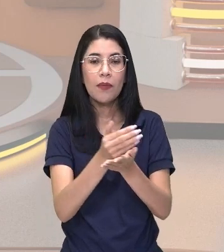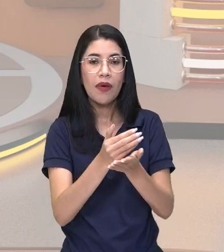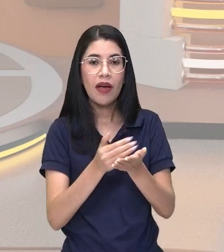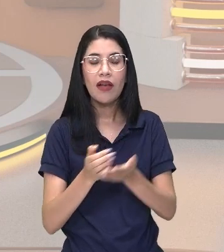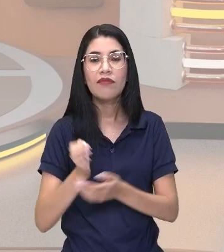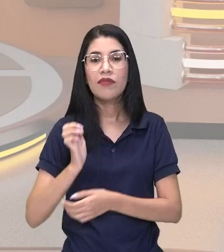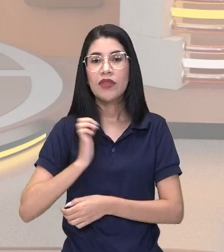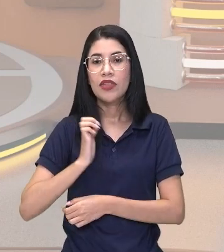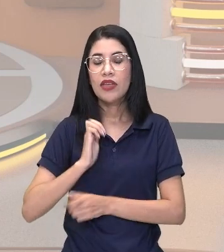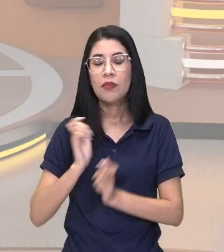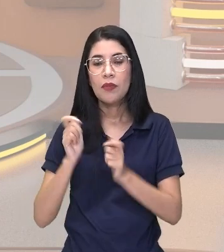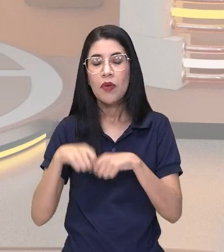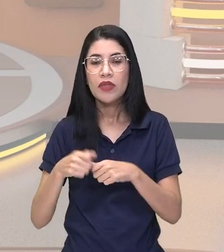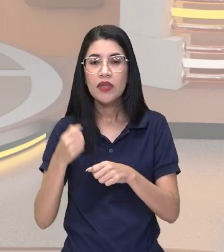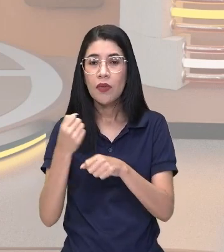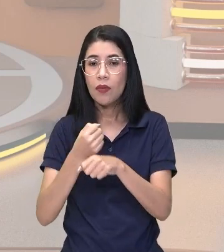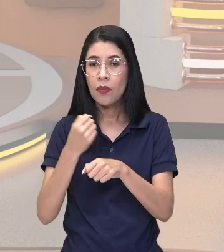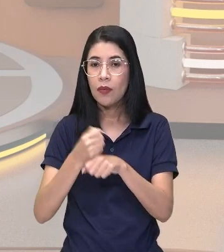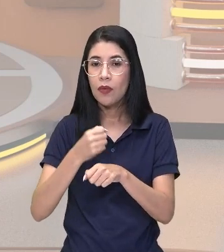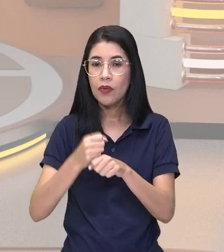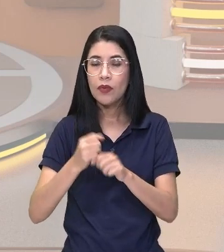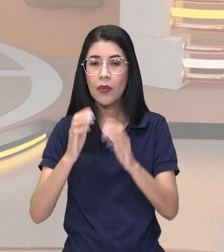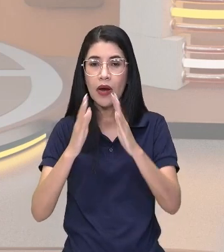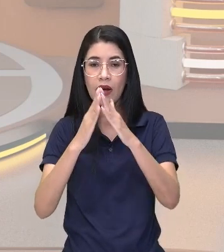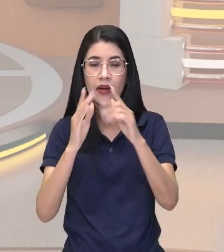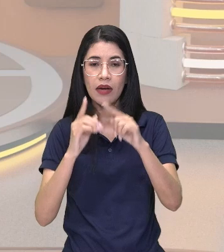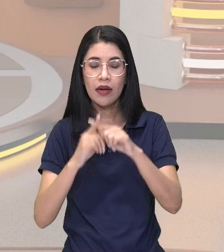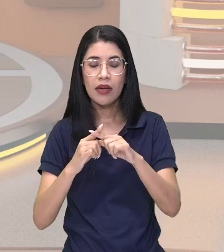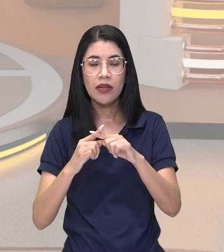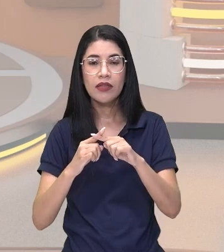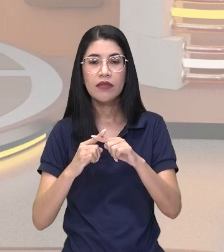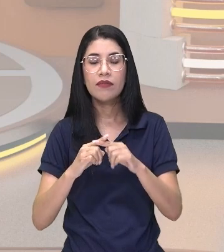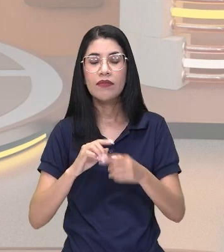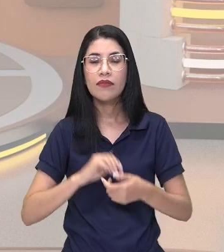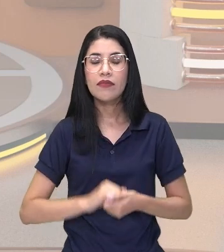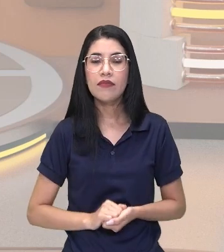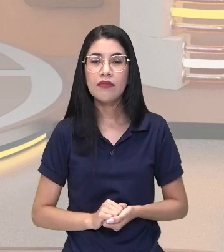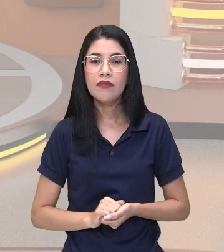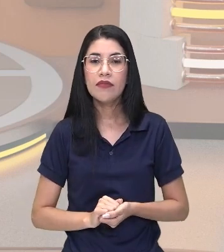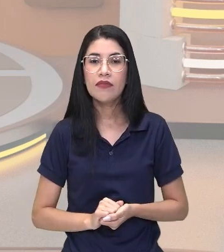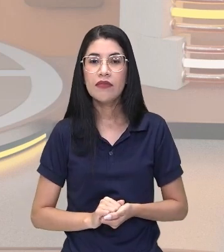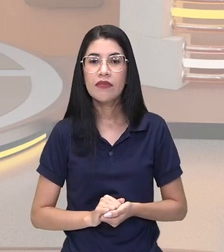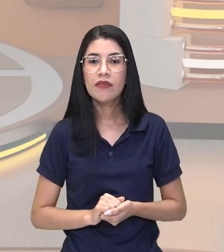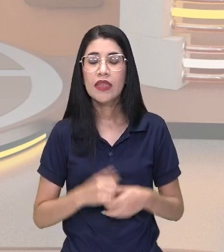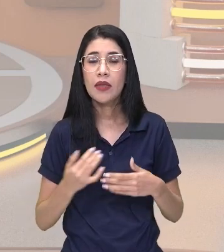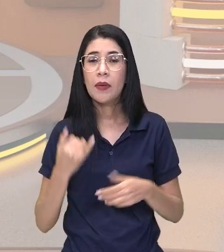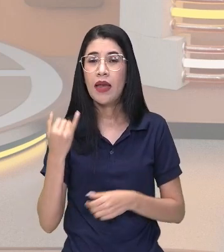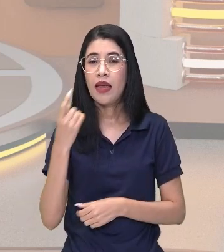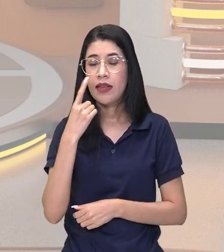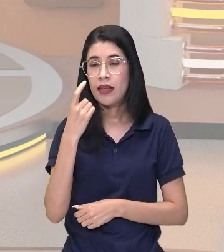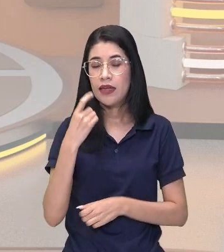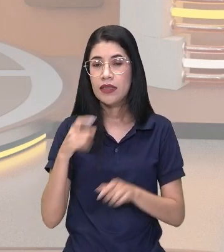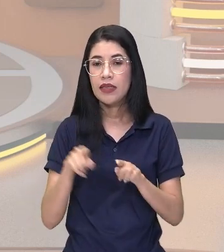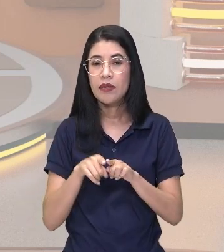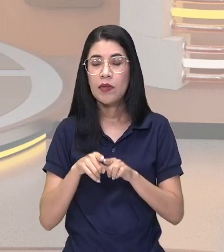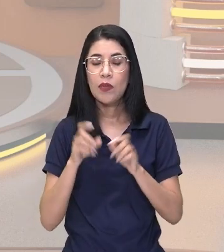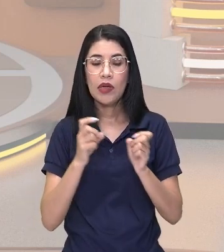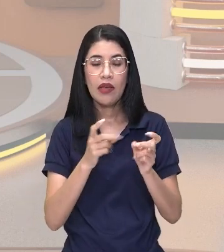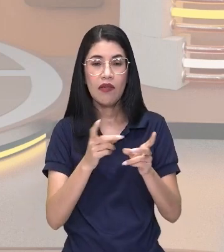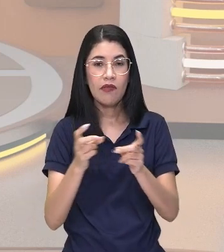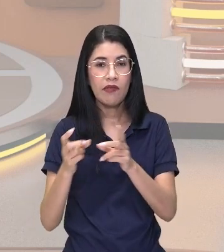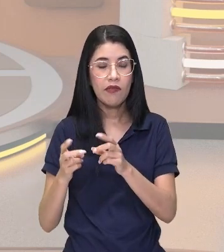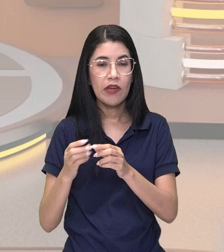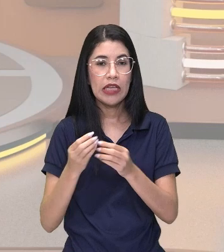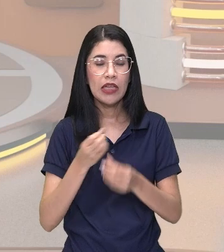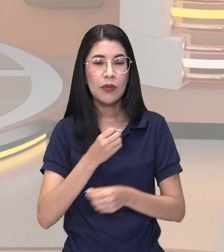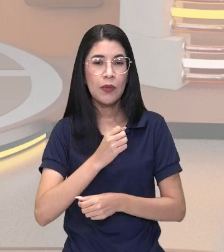a construção da famosa Basílica de São Pedro. Galera, isso aqui é muito interessante, porque essa venda de indulgências ela